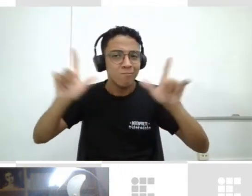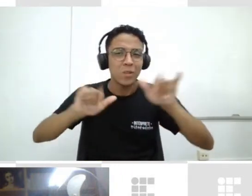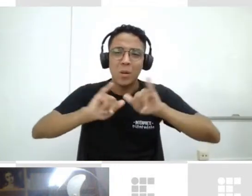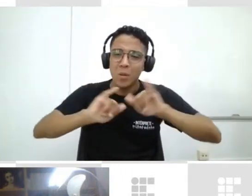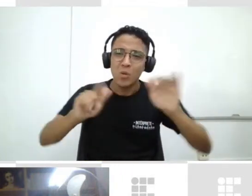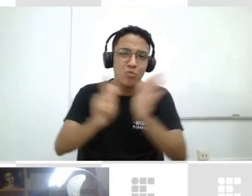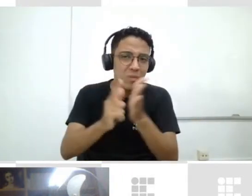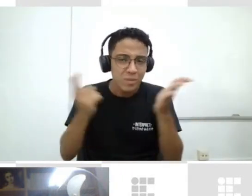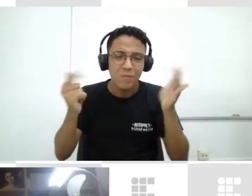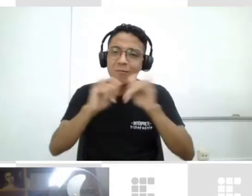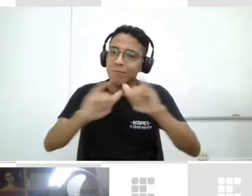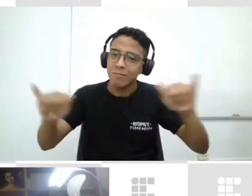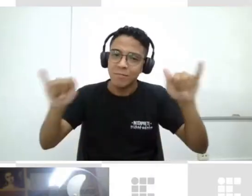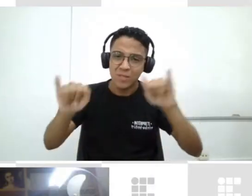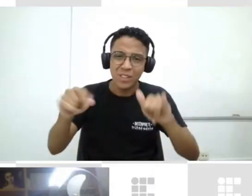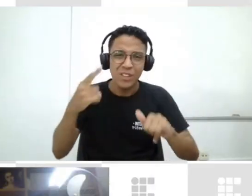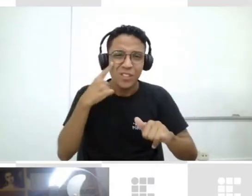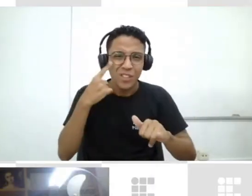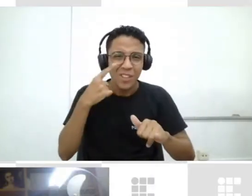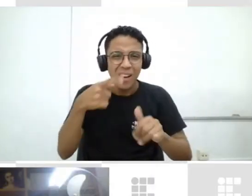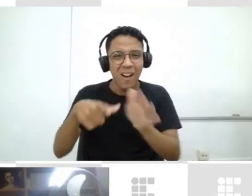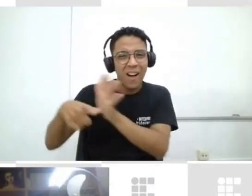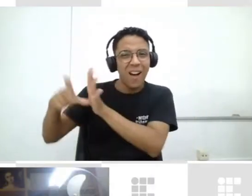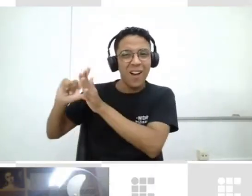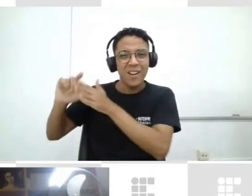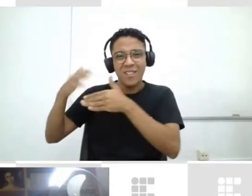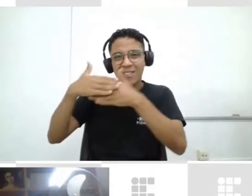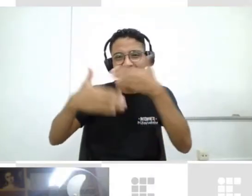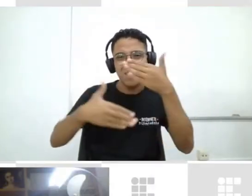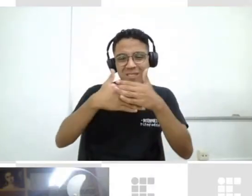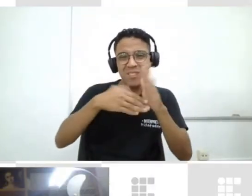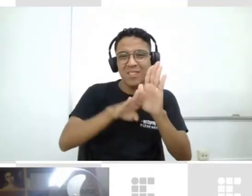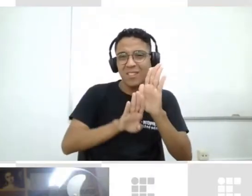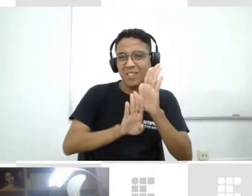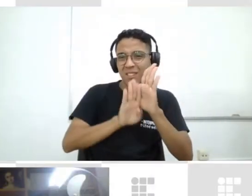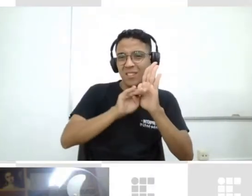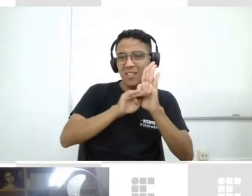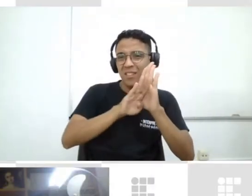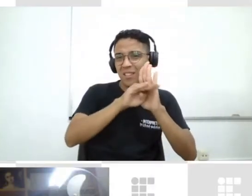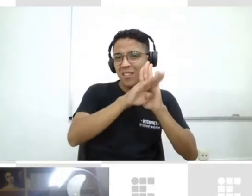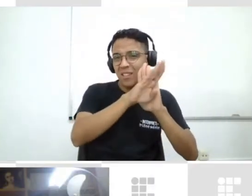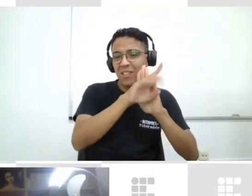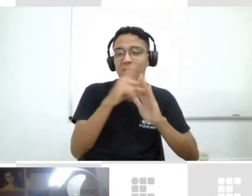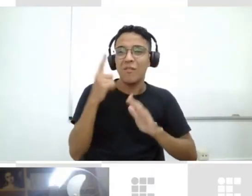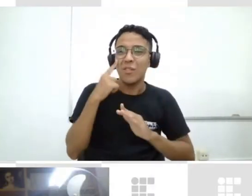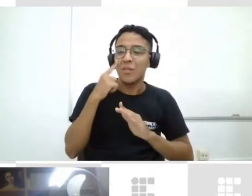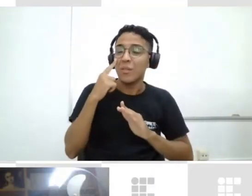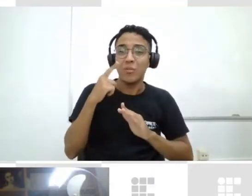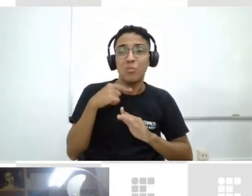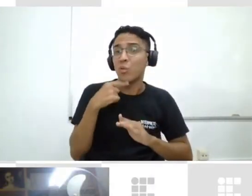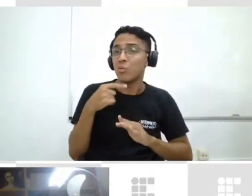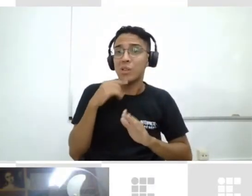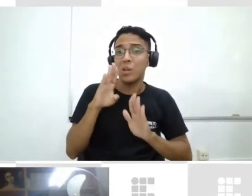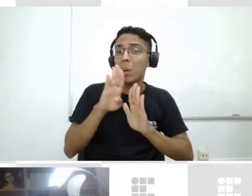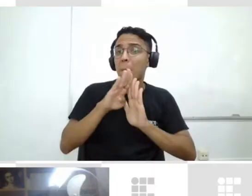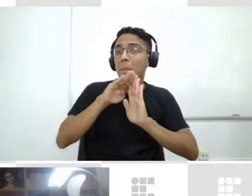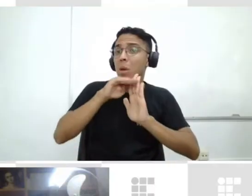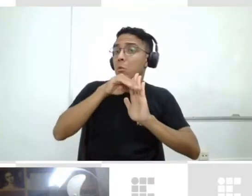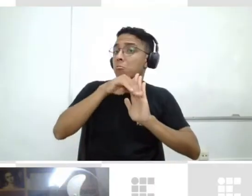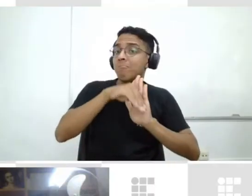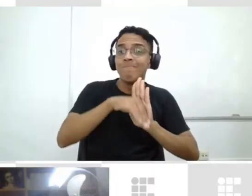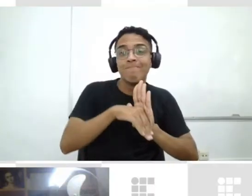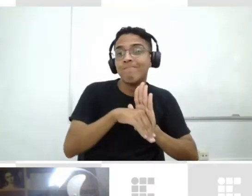indicadores, aqueles que eu mostrei para vocês, e nós estamos vendo que eles estão ou diminuindo o ritmo da melhora, ou estacionados, ou